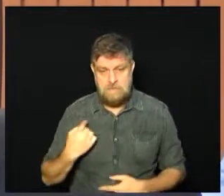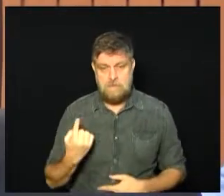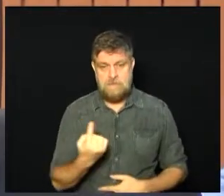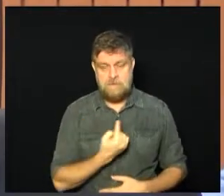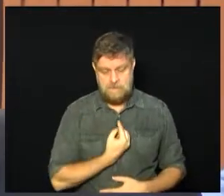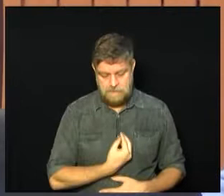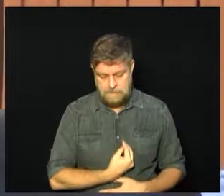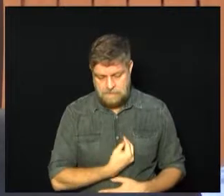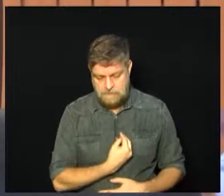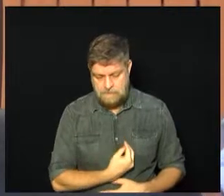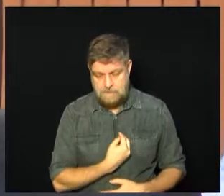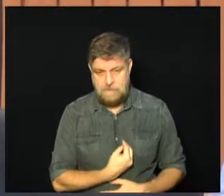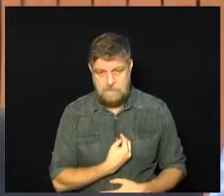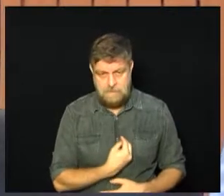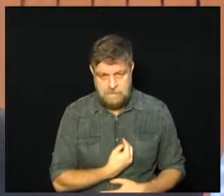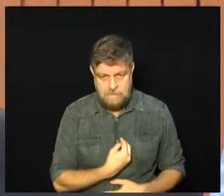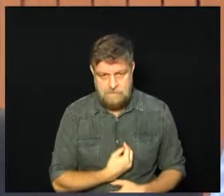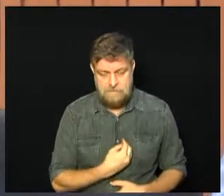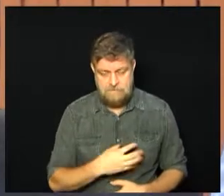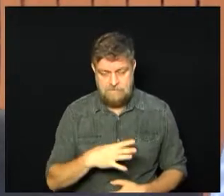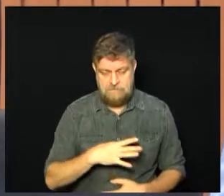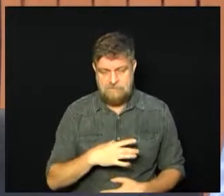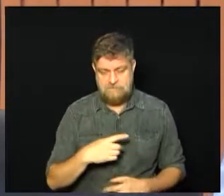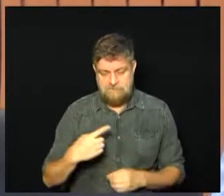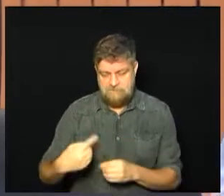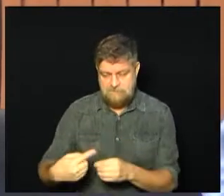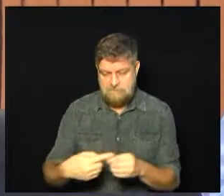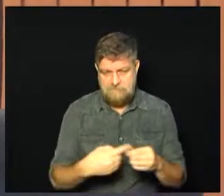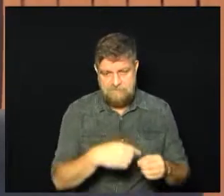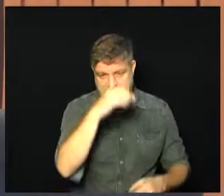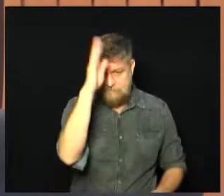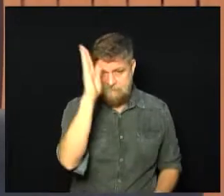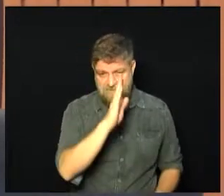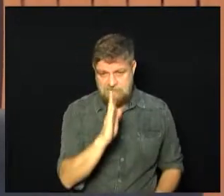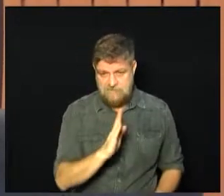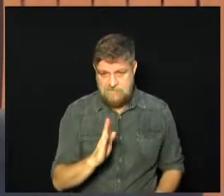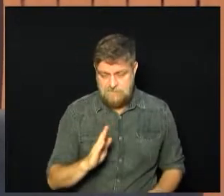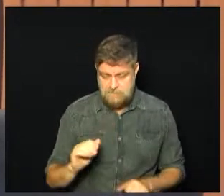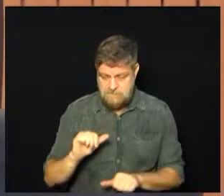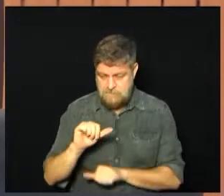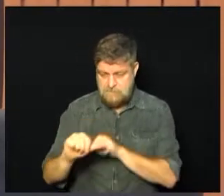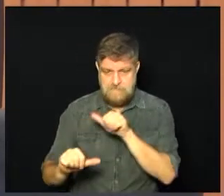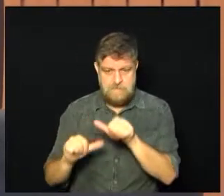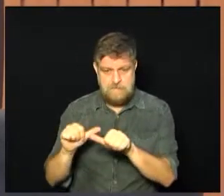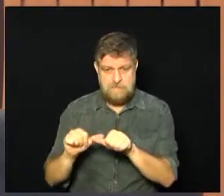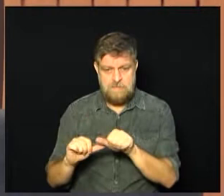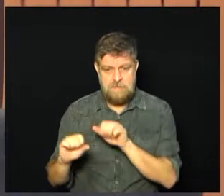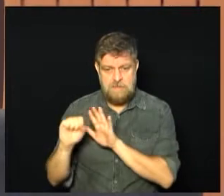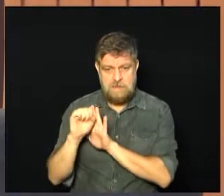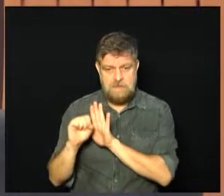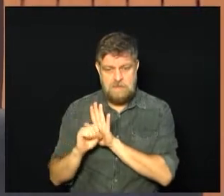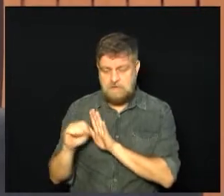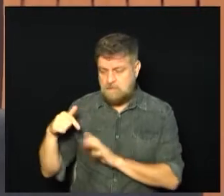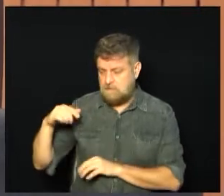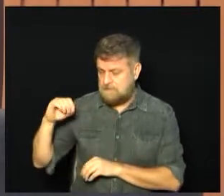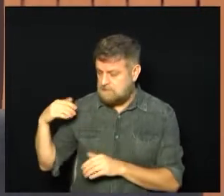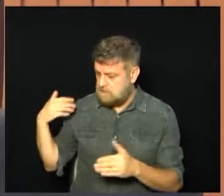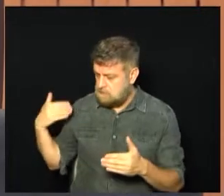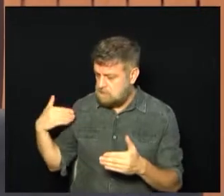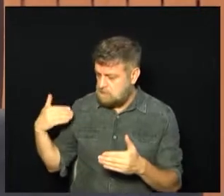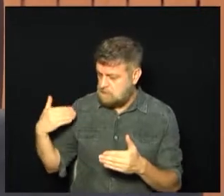vivemos as profundas transformações que as cidades brasileiras sofreram a partir dos anos 70, onde o sistema